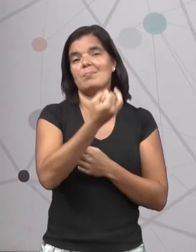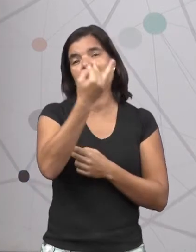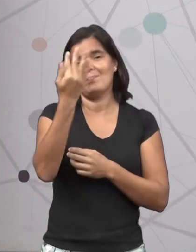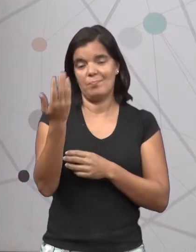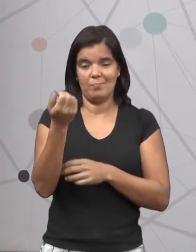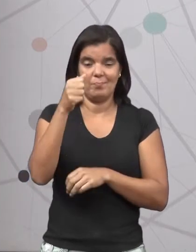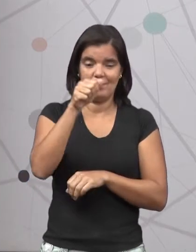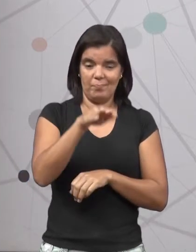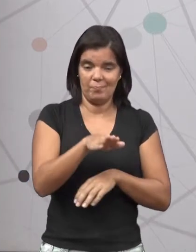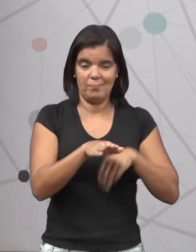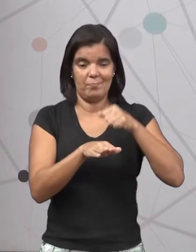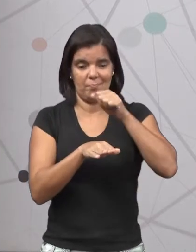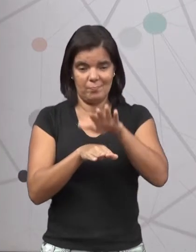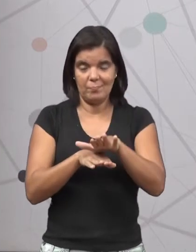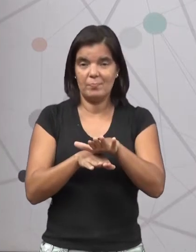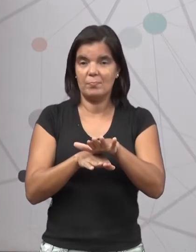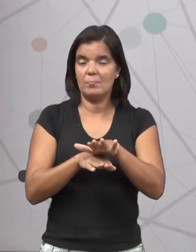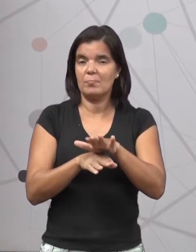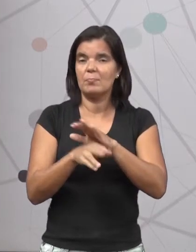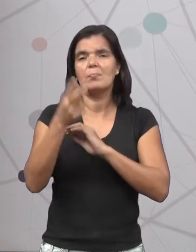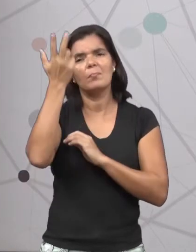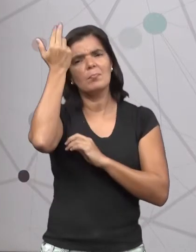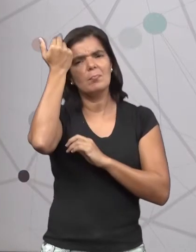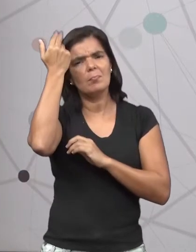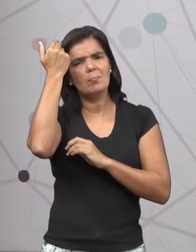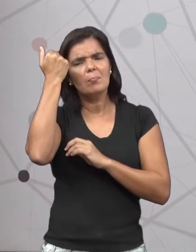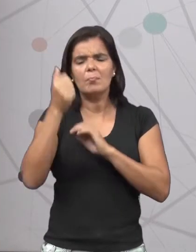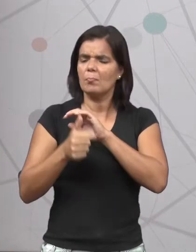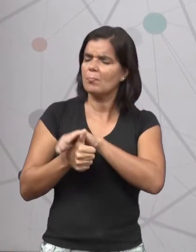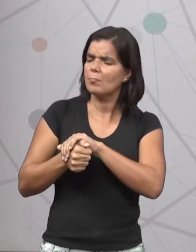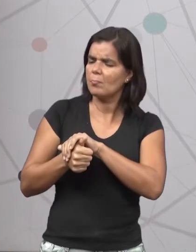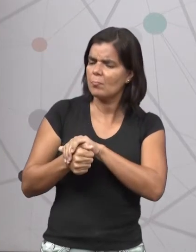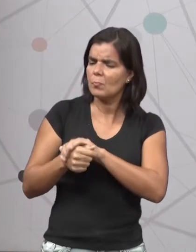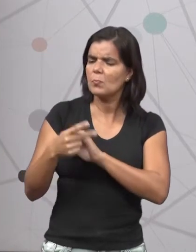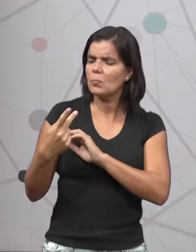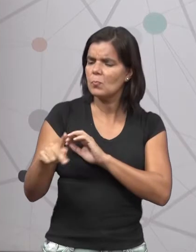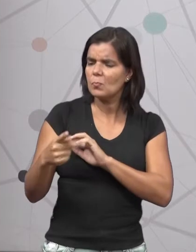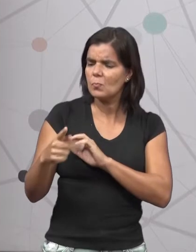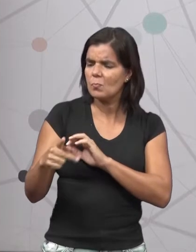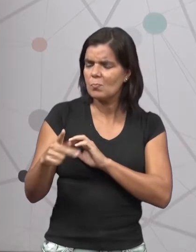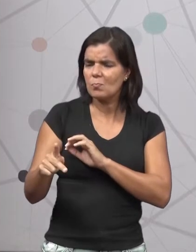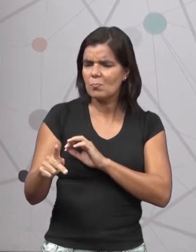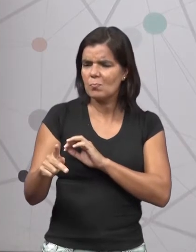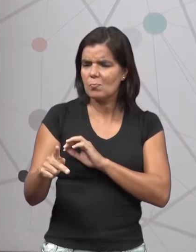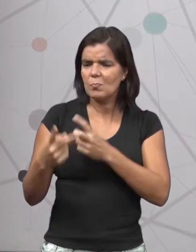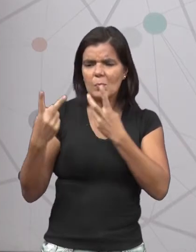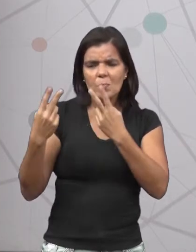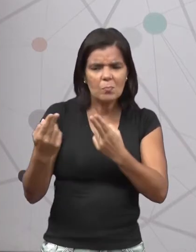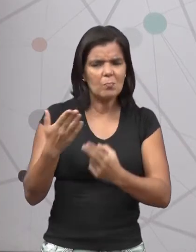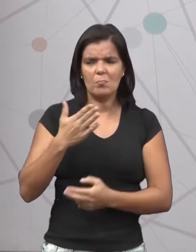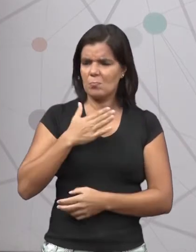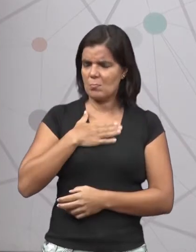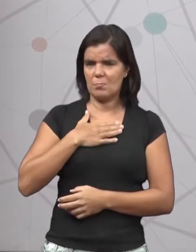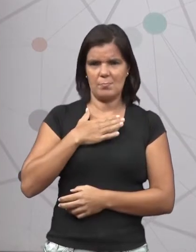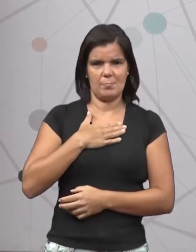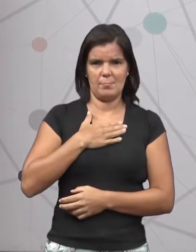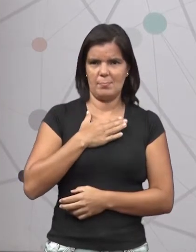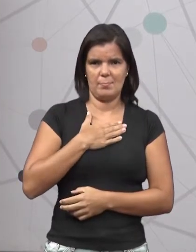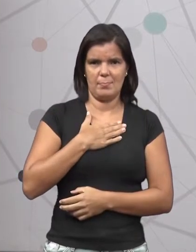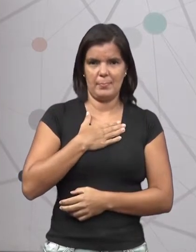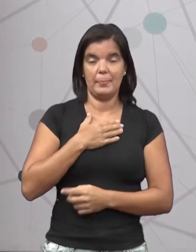de passos. A lebre disse, tartaruga, o seu passo não é do mesmo tamanho do que o